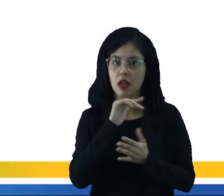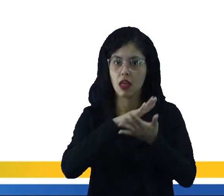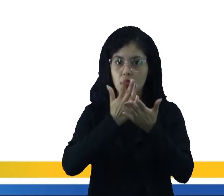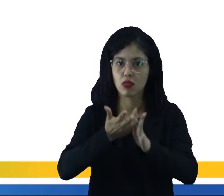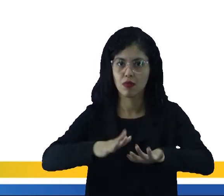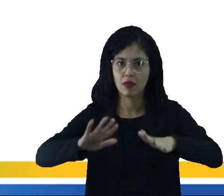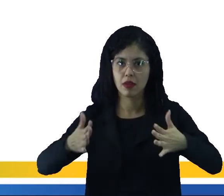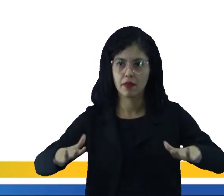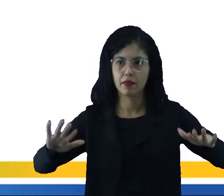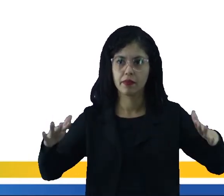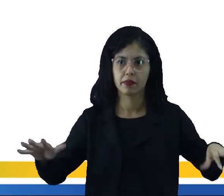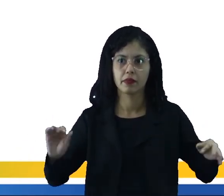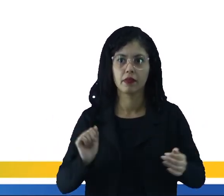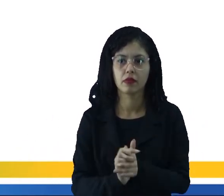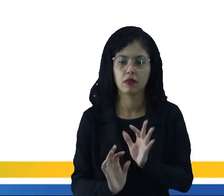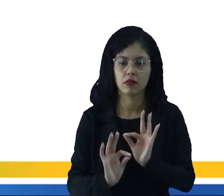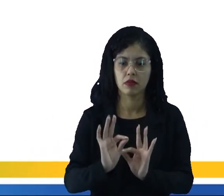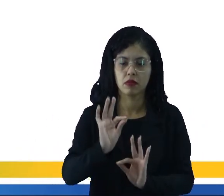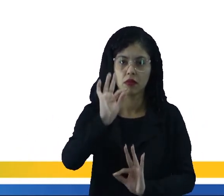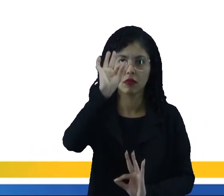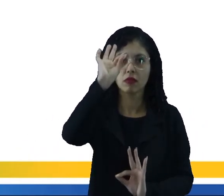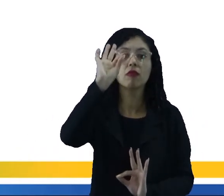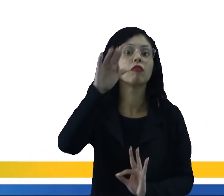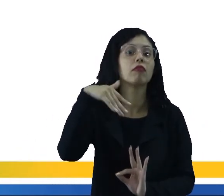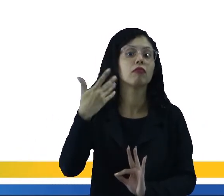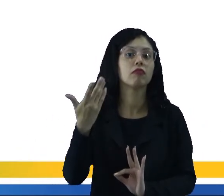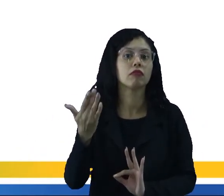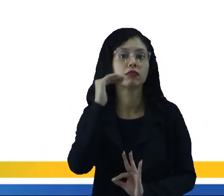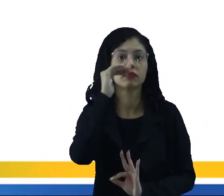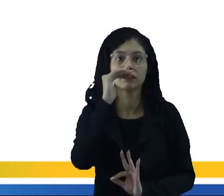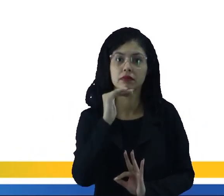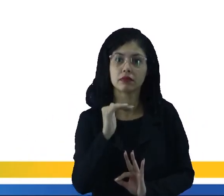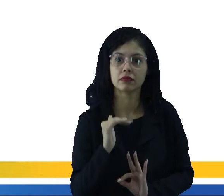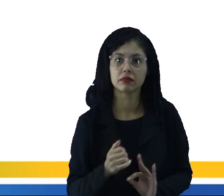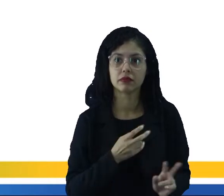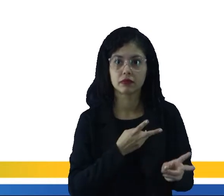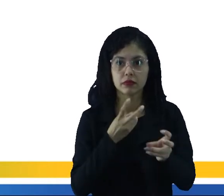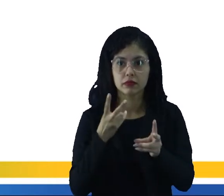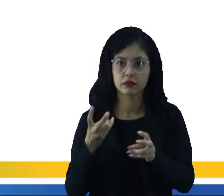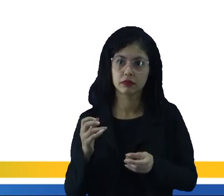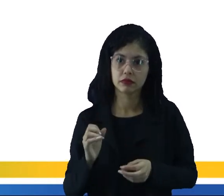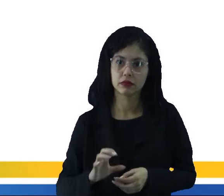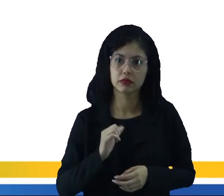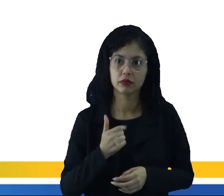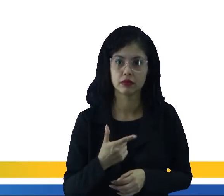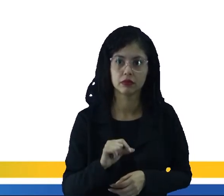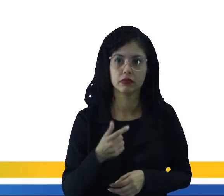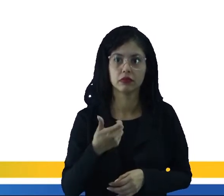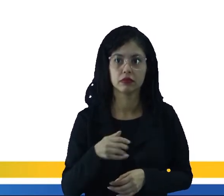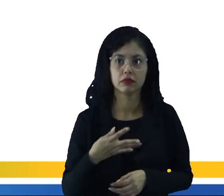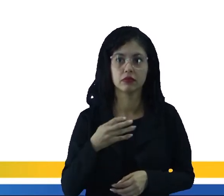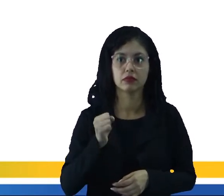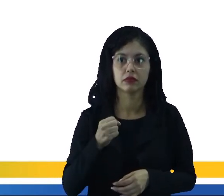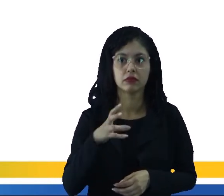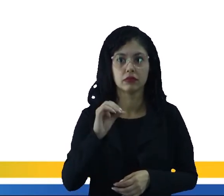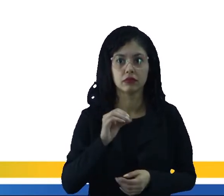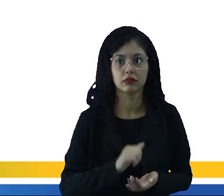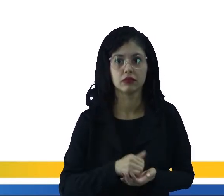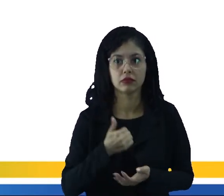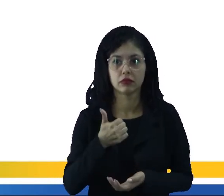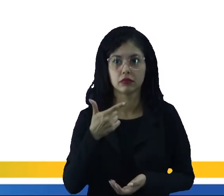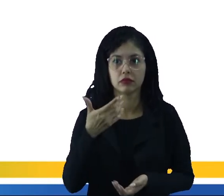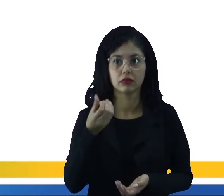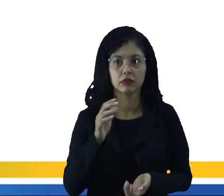né? Qual é a altimetria dessa montanha em relação ao nível do mar? Então você vai perceber aí 0, 20, 40, 60, 80,